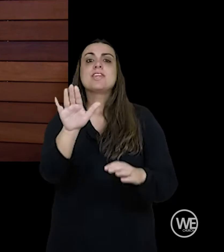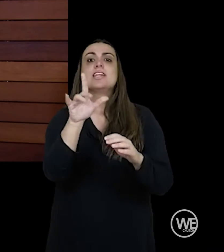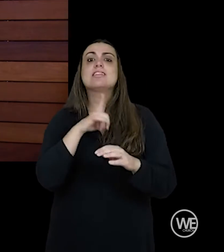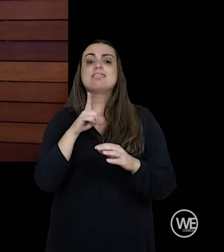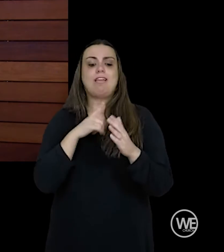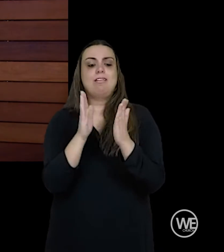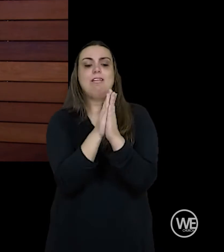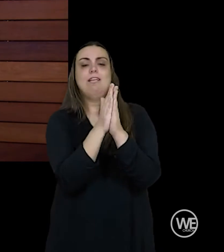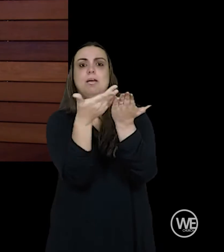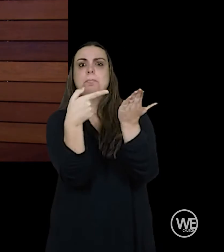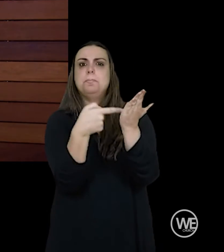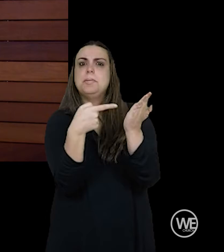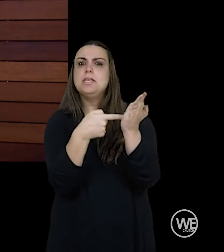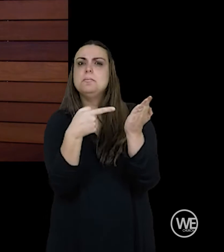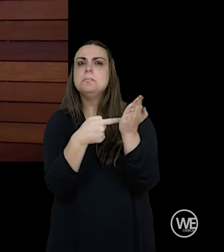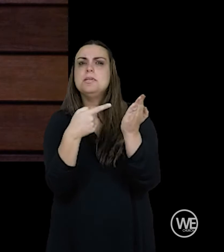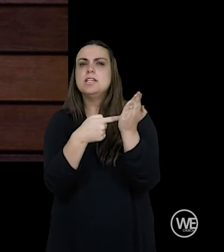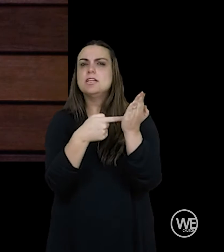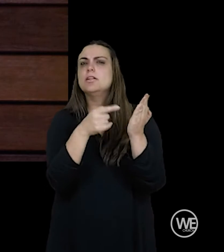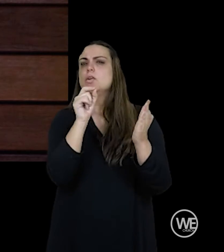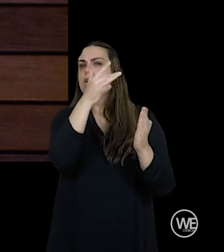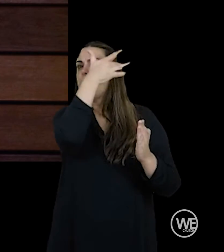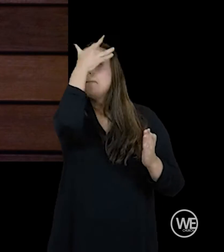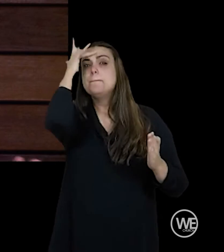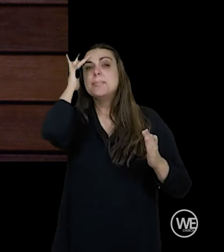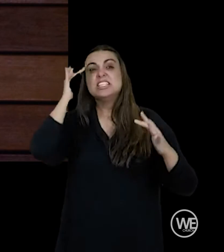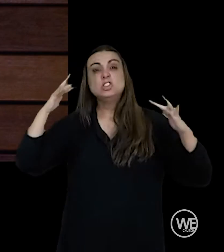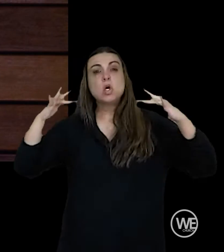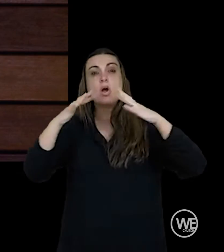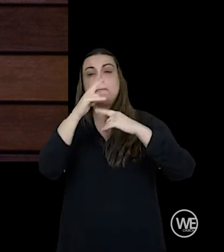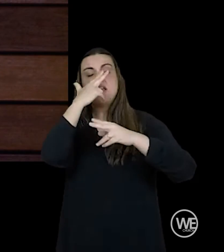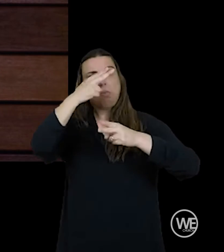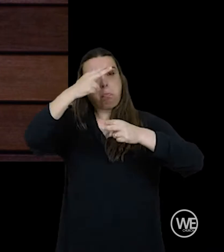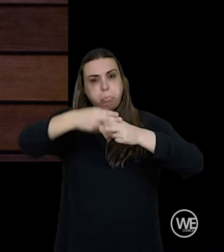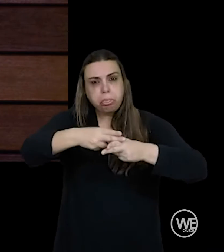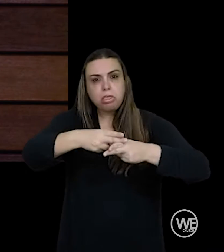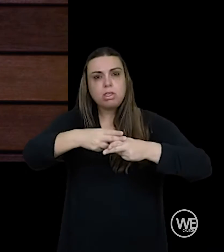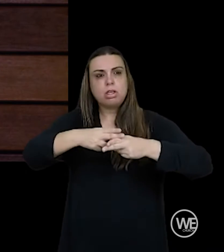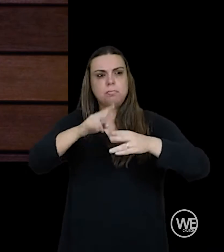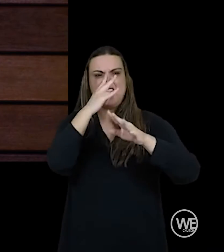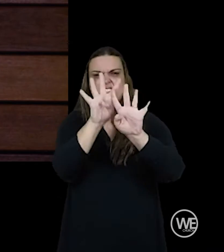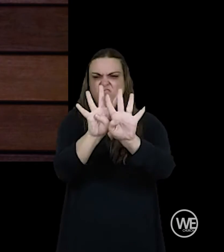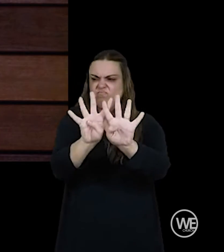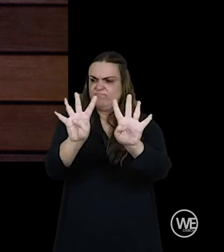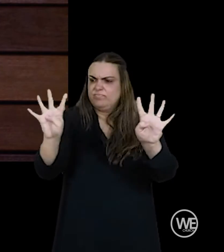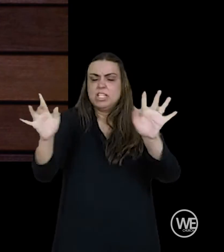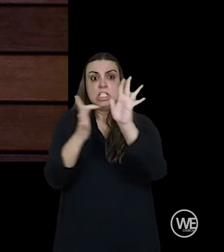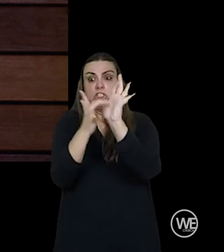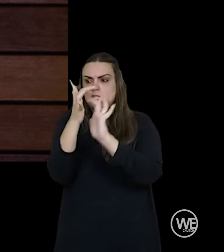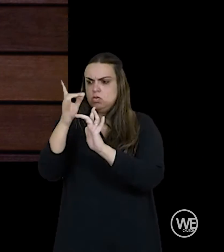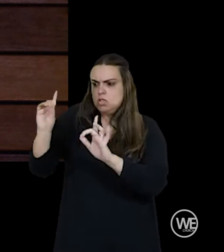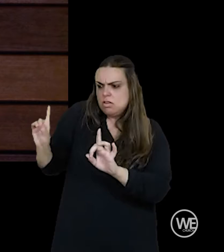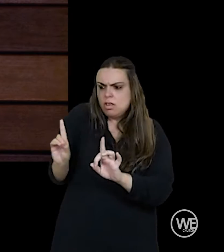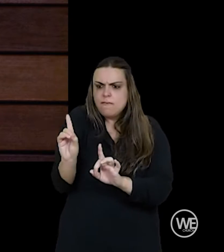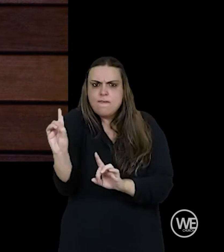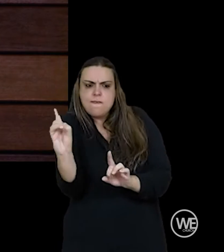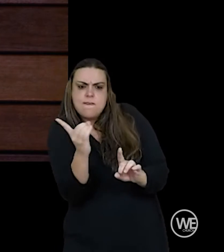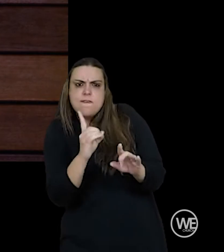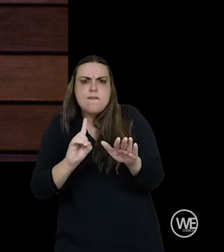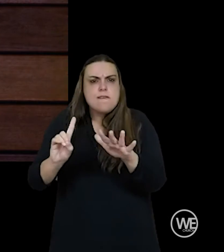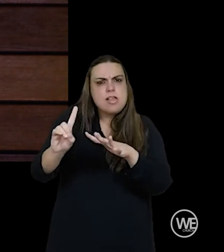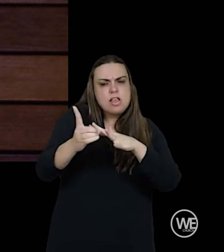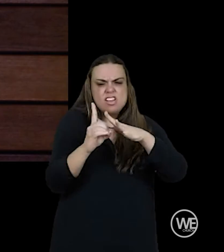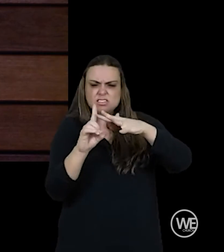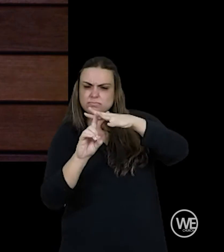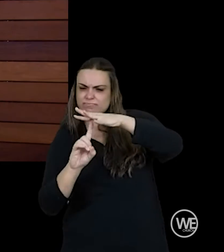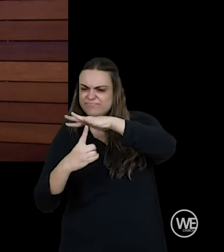Nas passagens bíblicas, a multidão em algumas vezes interrompia o acesso a Jesus, e ele andava no meio das multidões. A